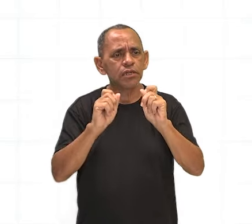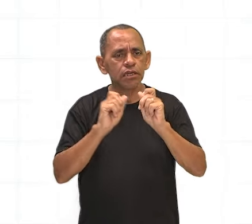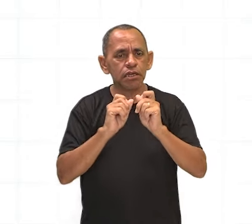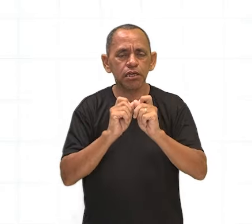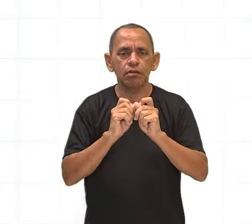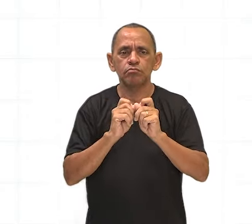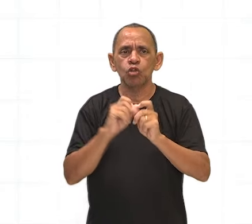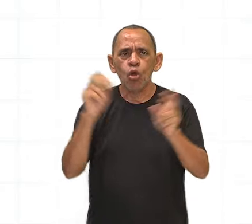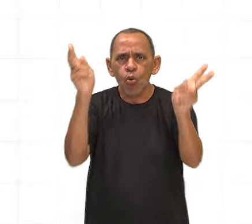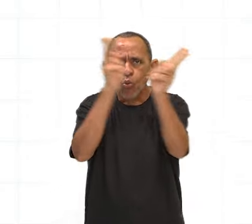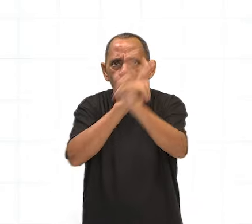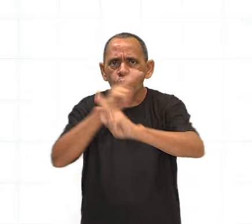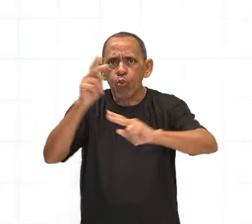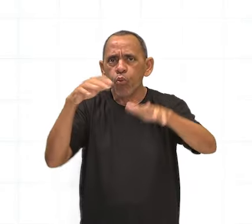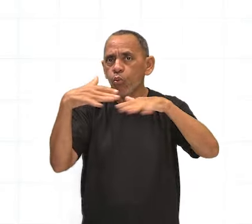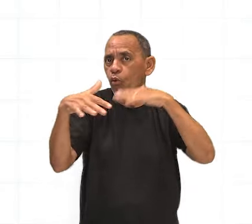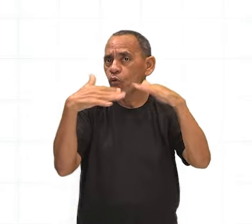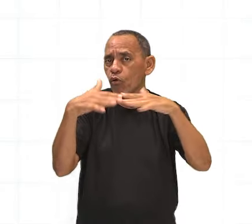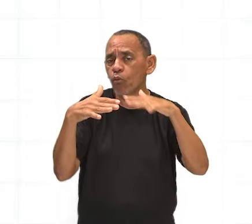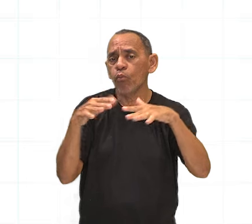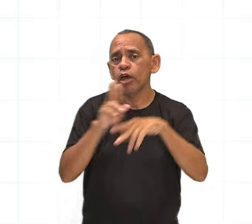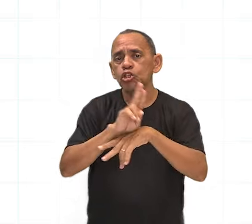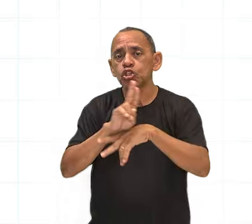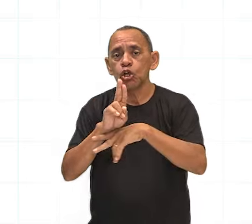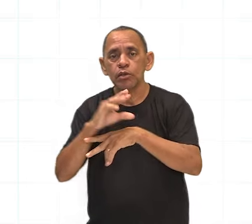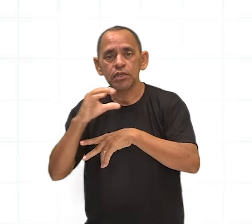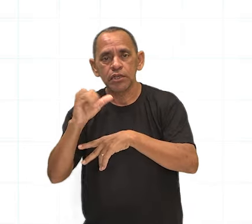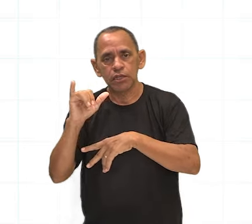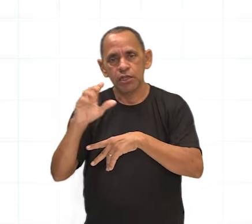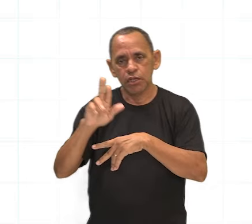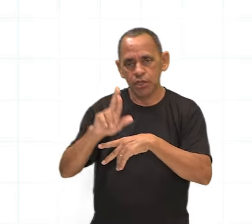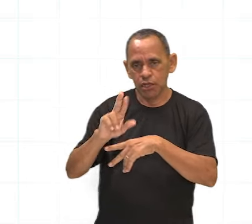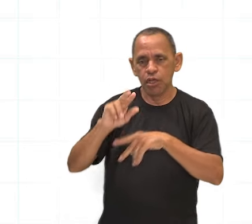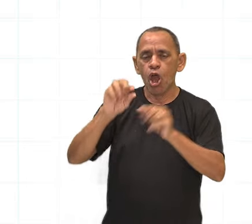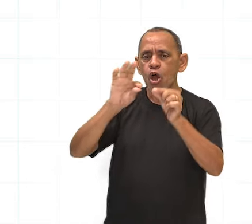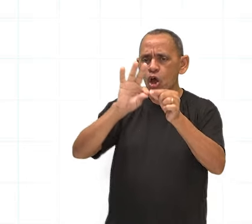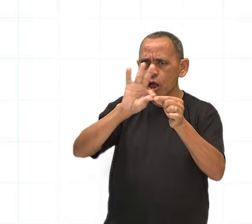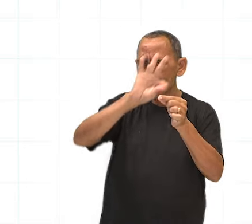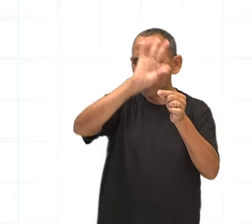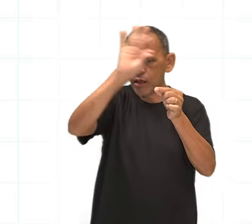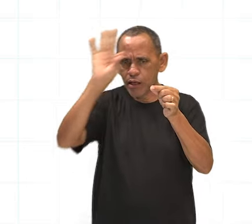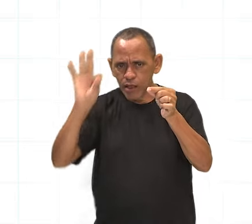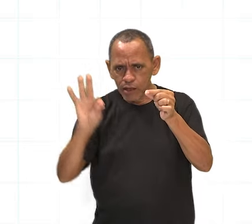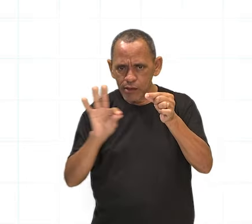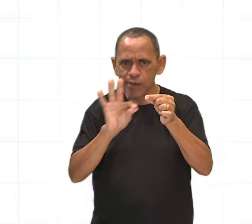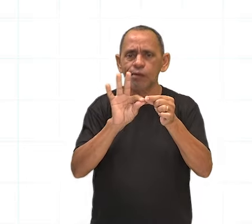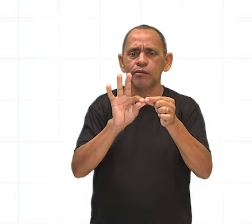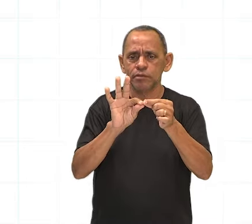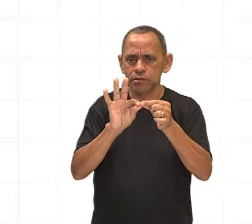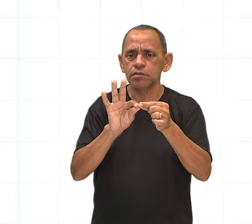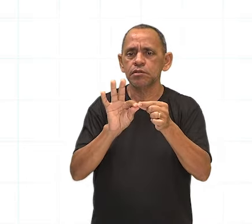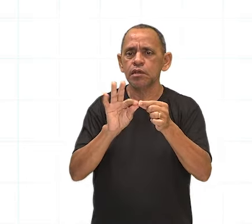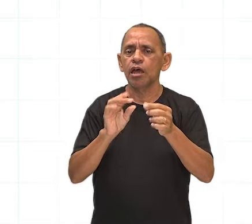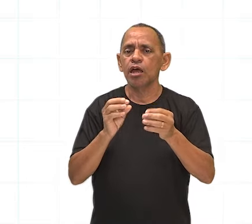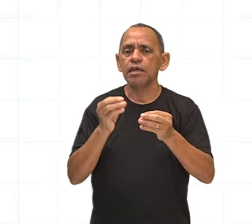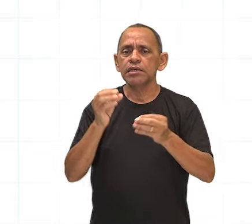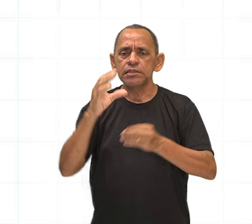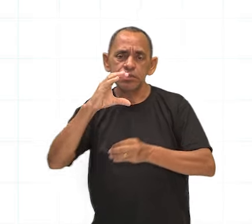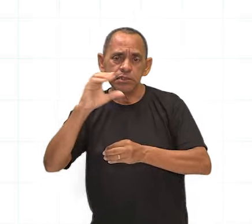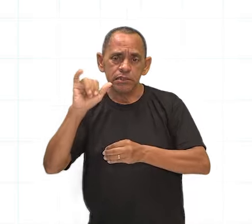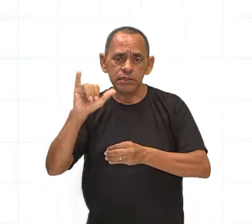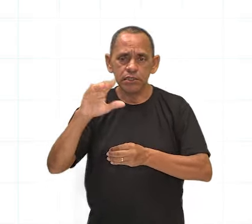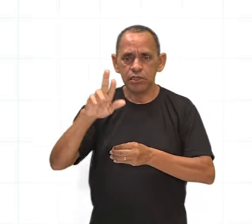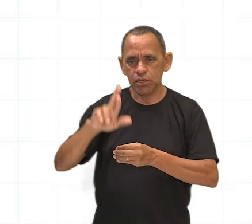vento em movimento, ele é chamado de circulação. Então, esse vento em circulação, a gente diz que é a circulação